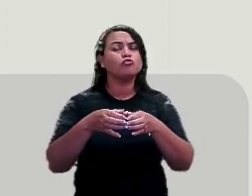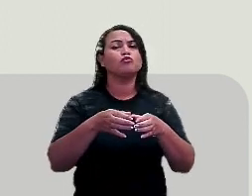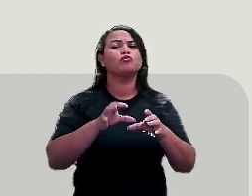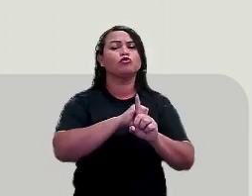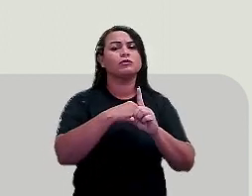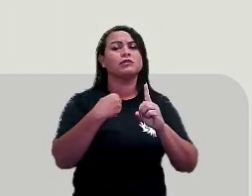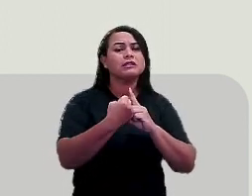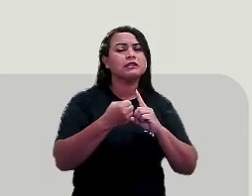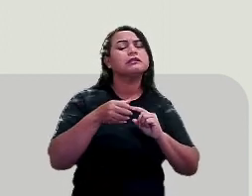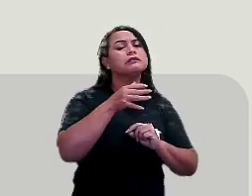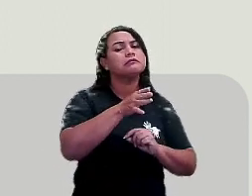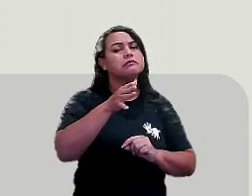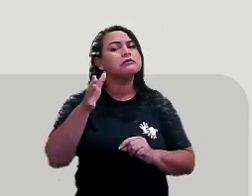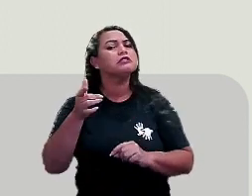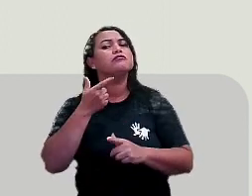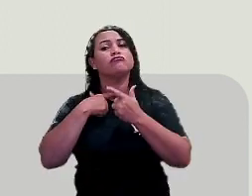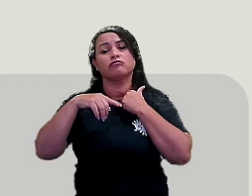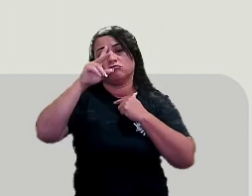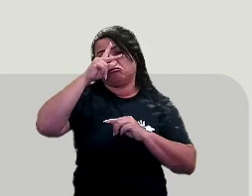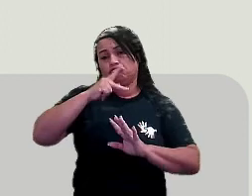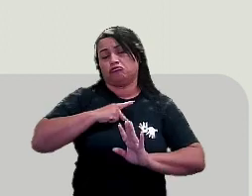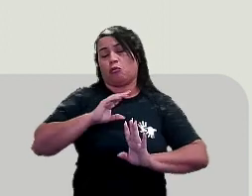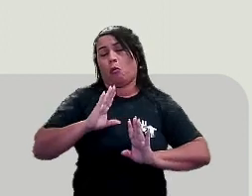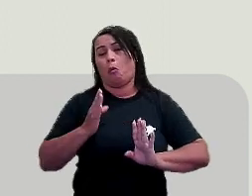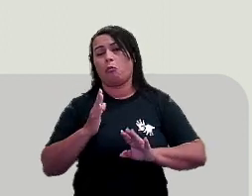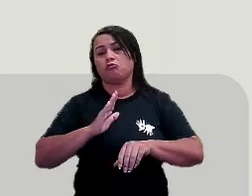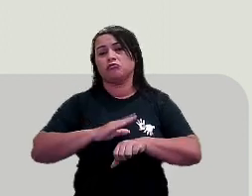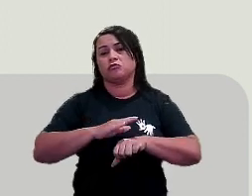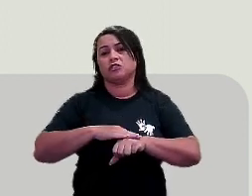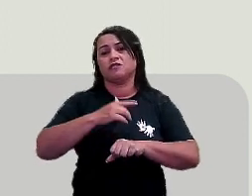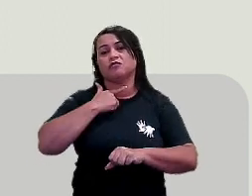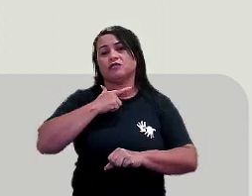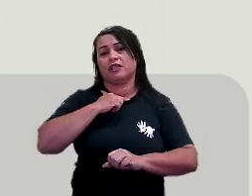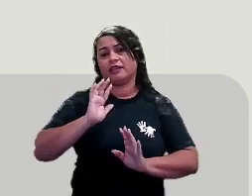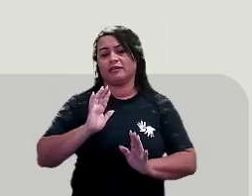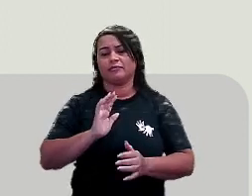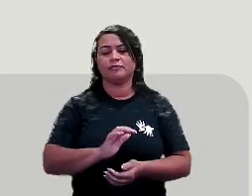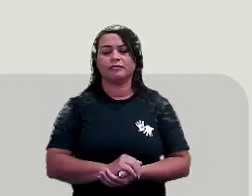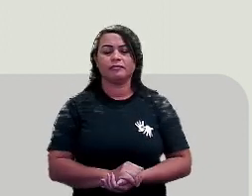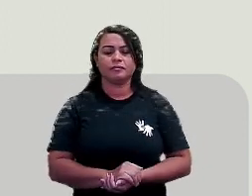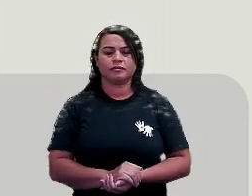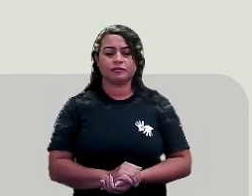escolha própria ou por motivos que dependem de nossas vontades.